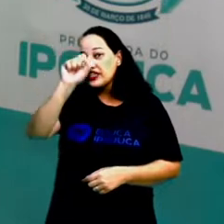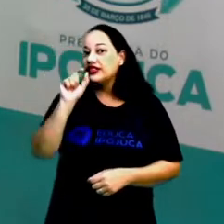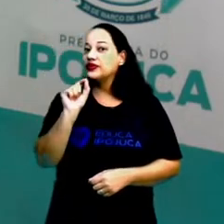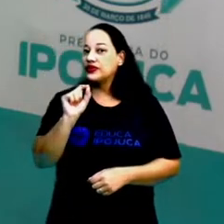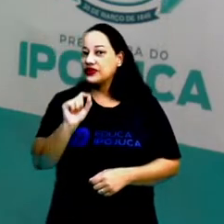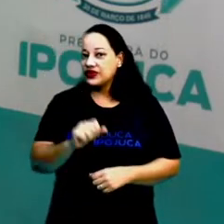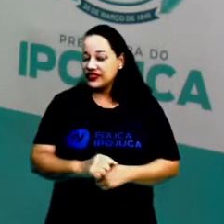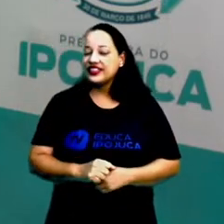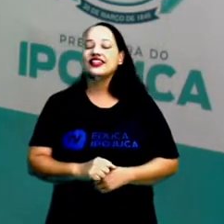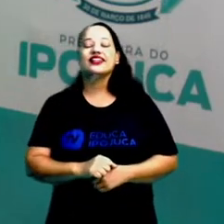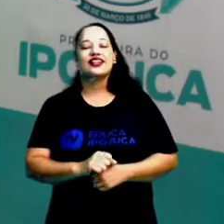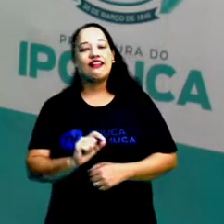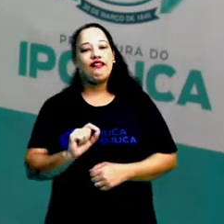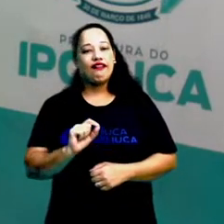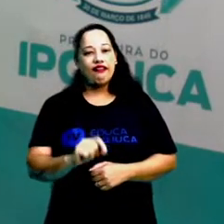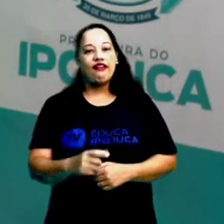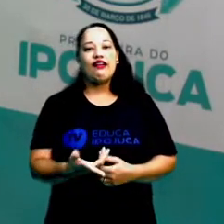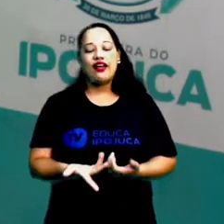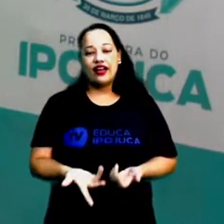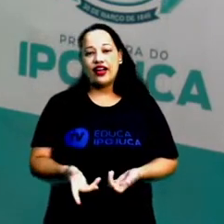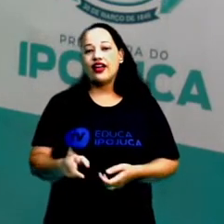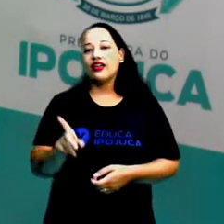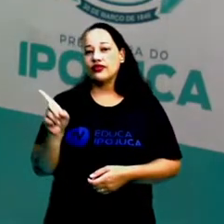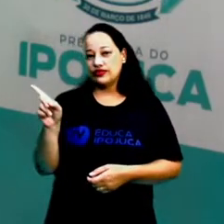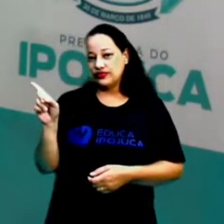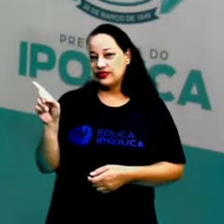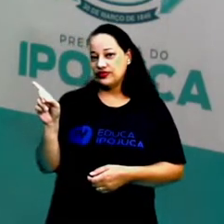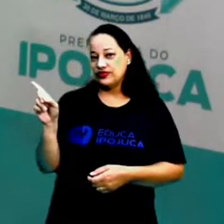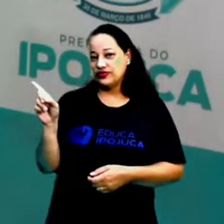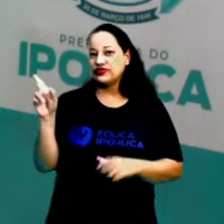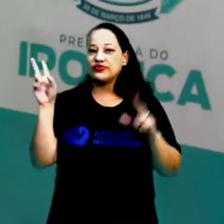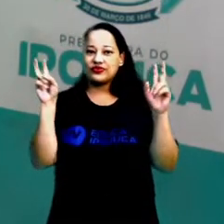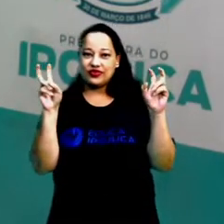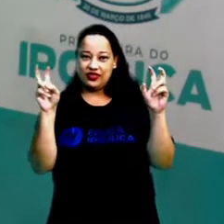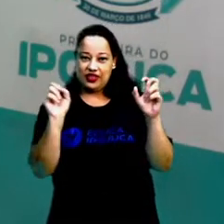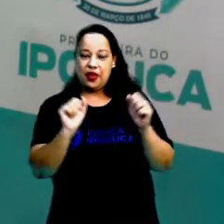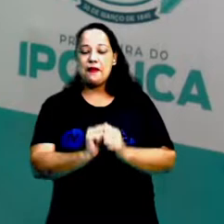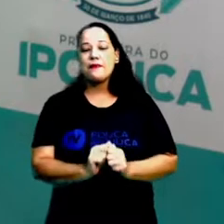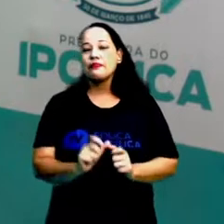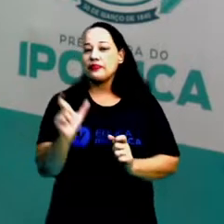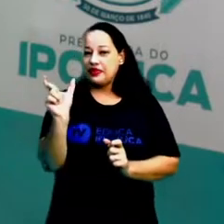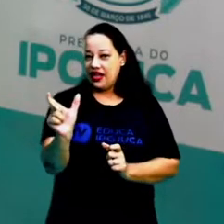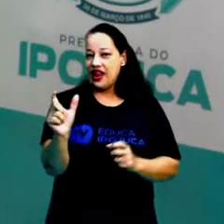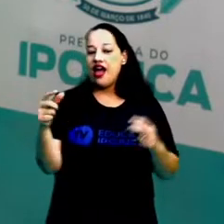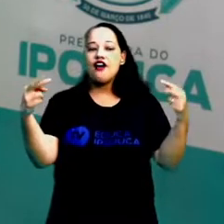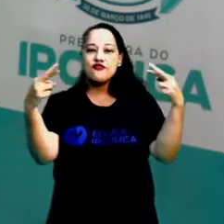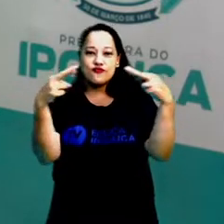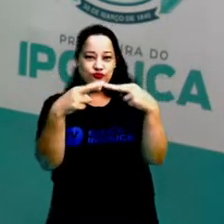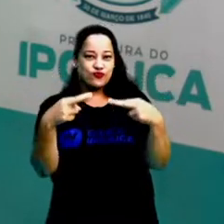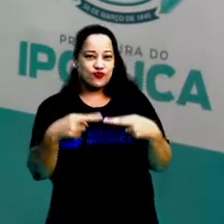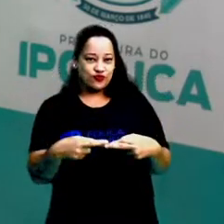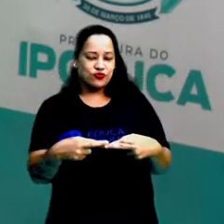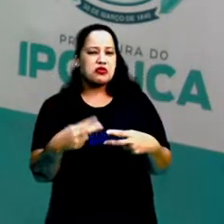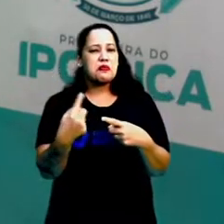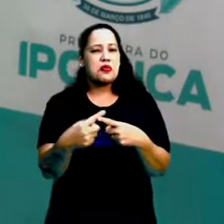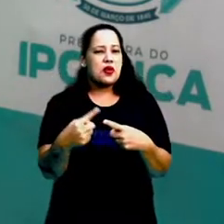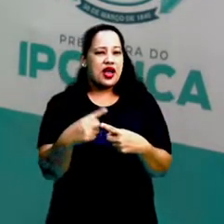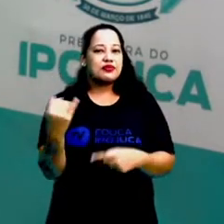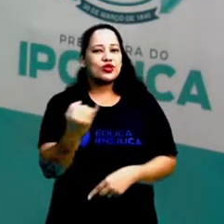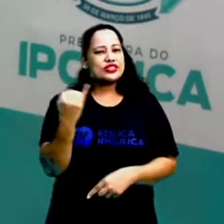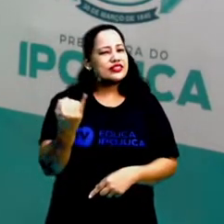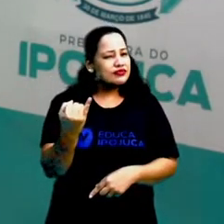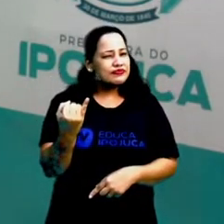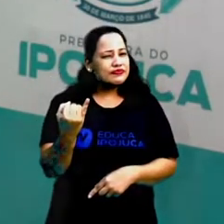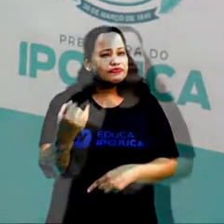juntos, né, together, as rhyming words, palavras que rimam. Por que que isso é importante? Porque